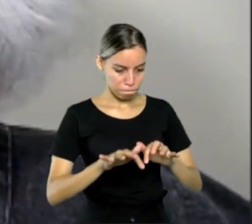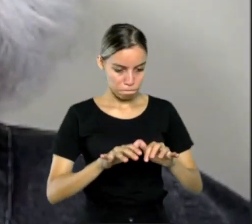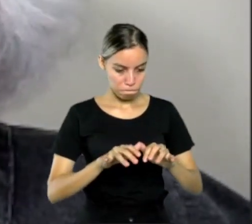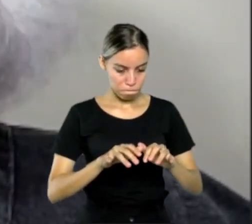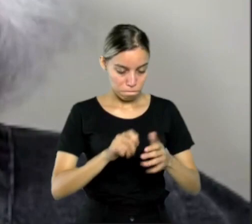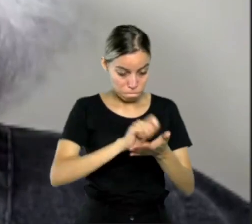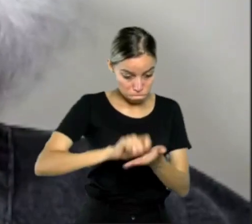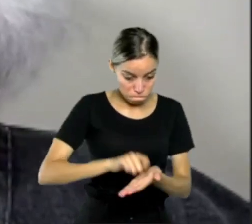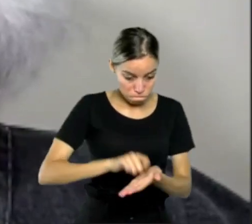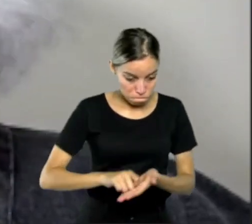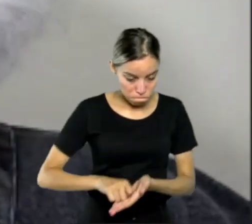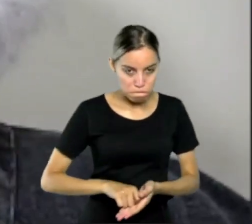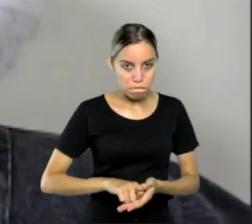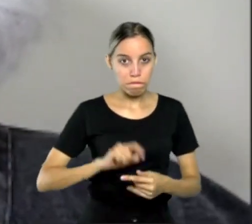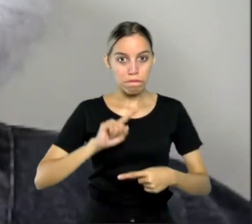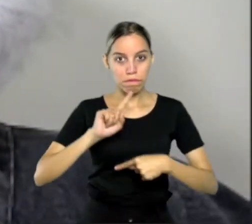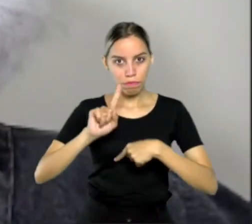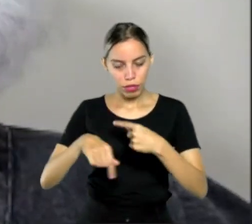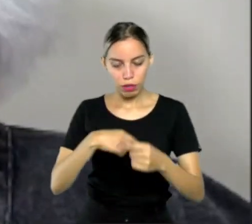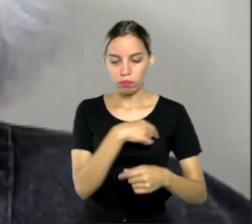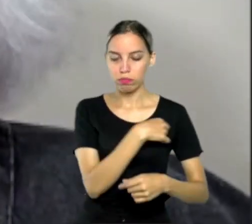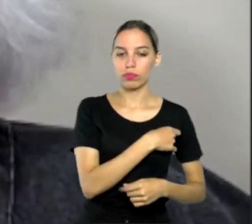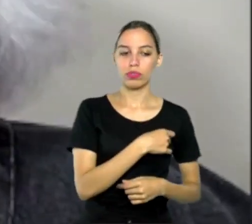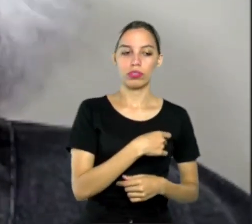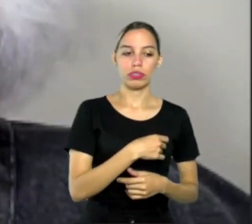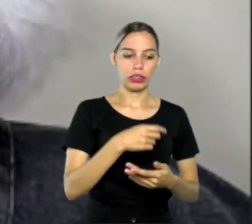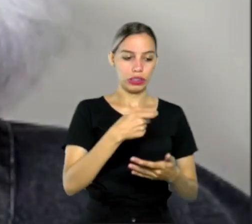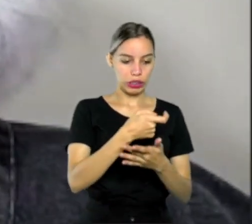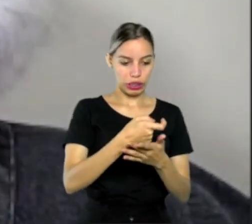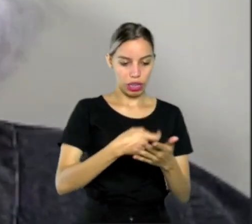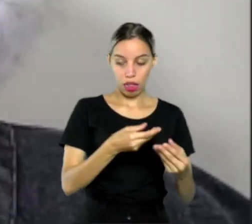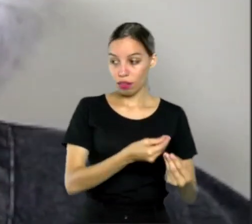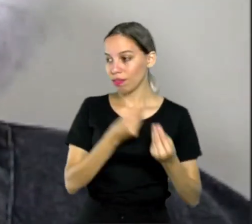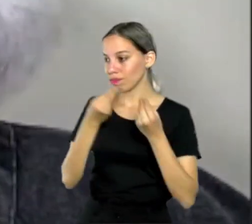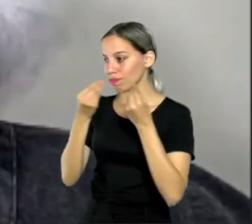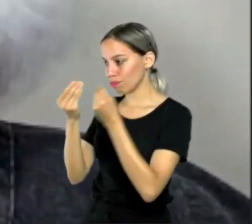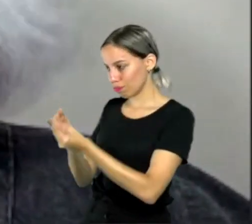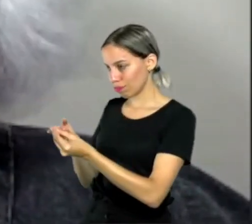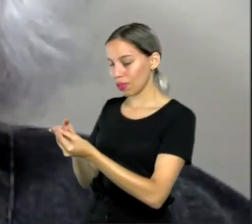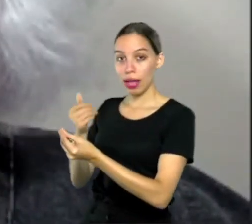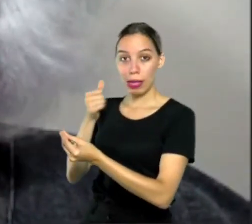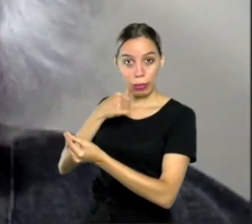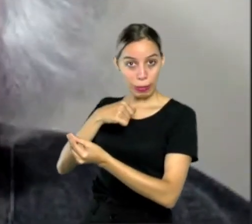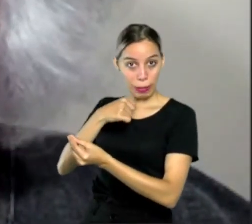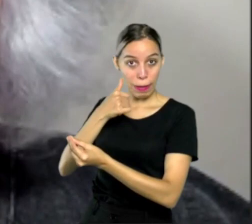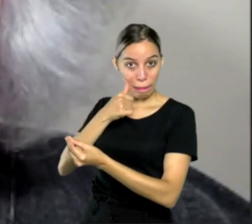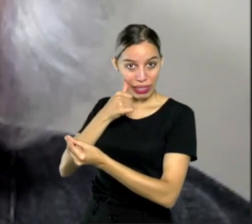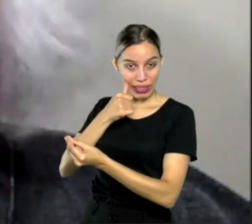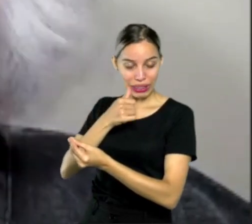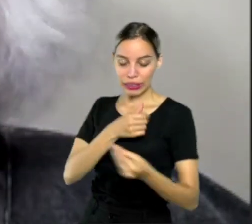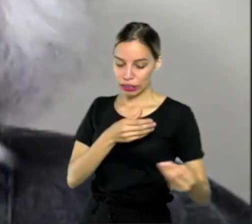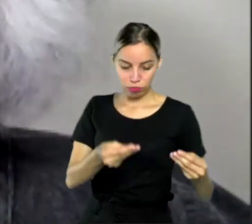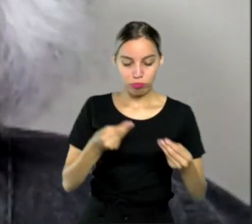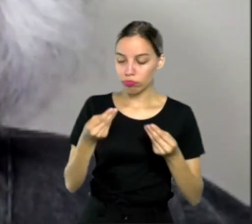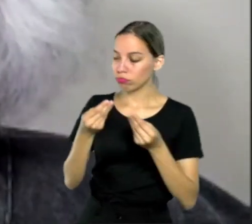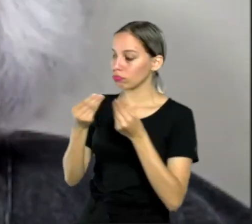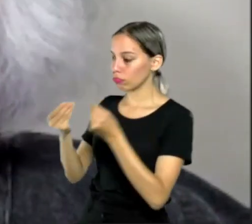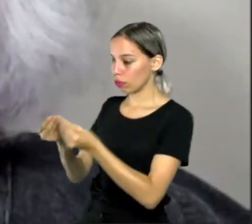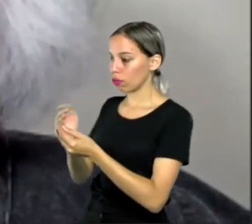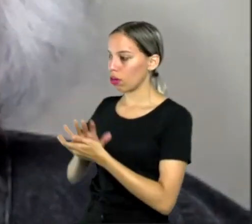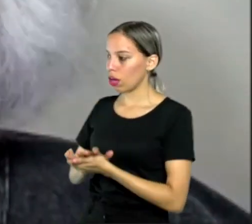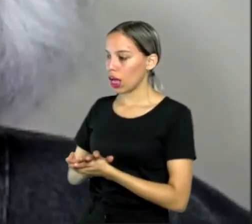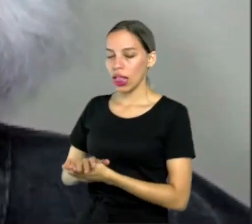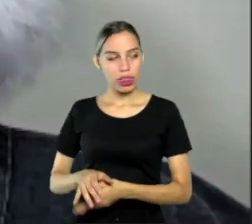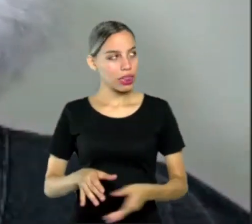Ela leu, ficou muito comovida, ele também ficou, e ela levou o texto. Eu dei para ela o texto, e um dia eu dei uma entrevista,